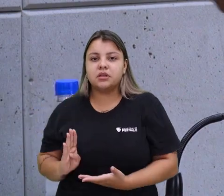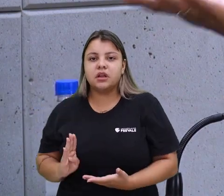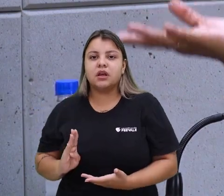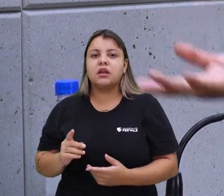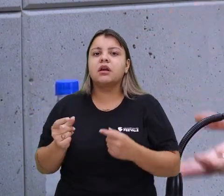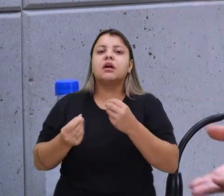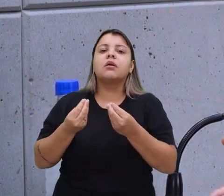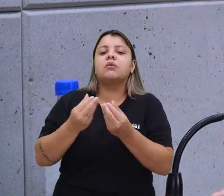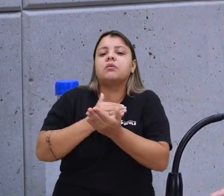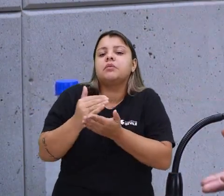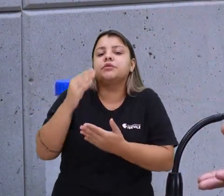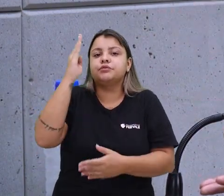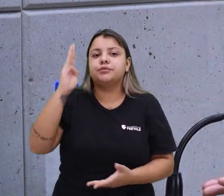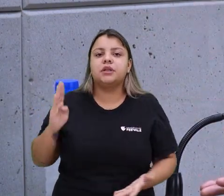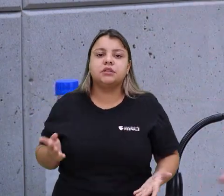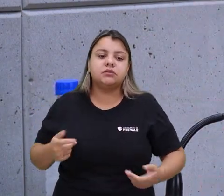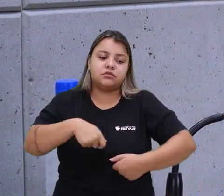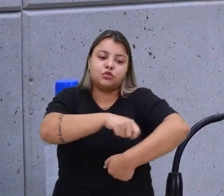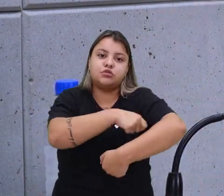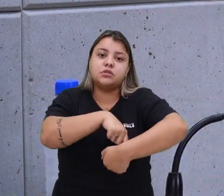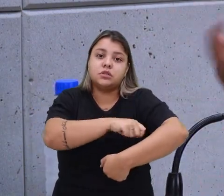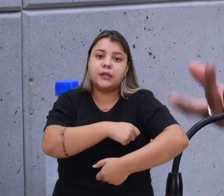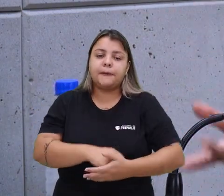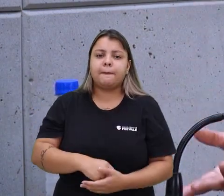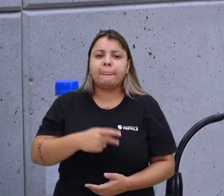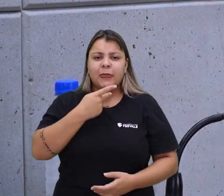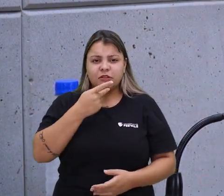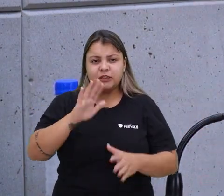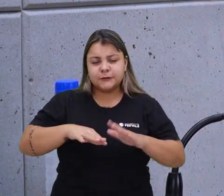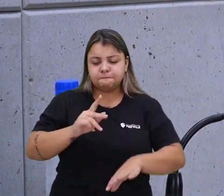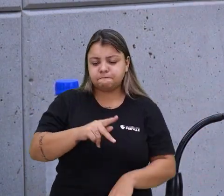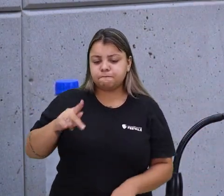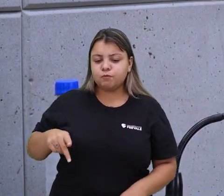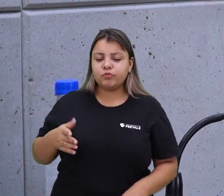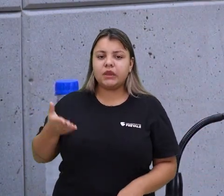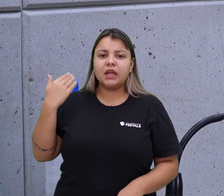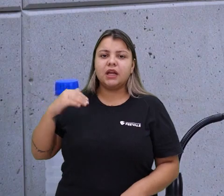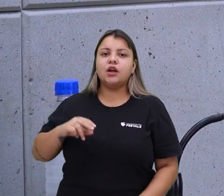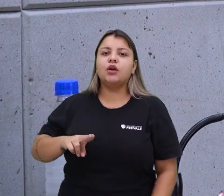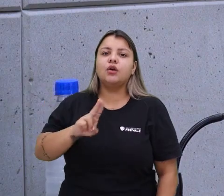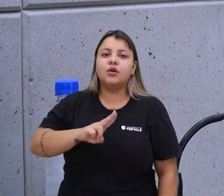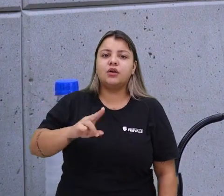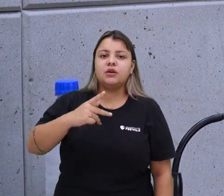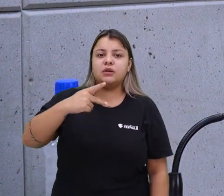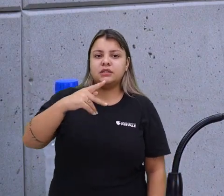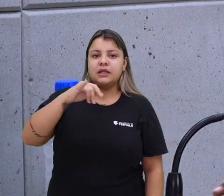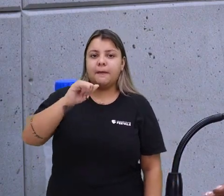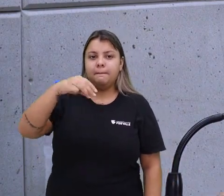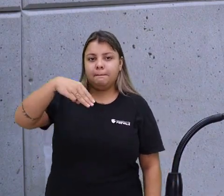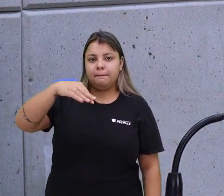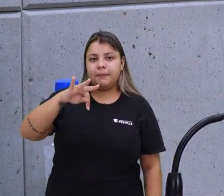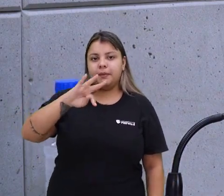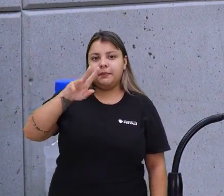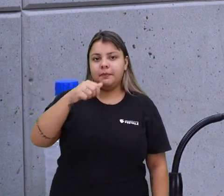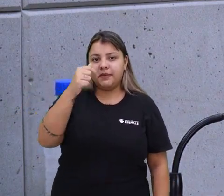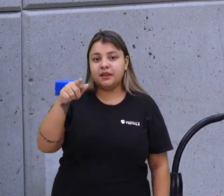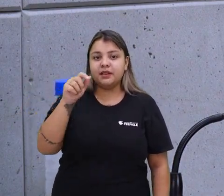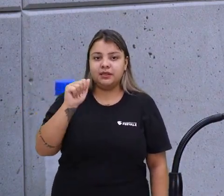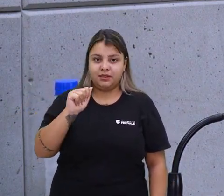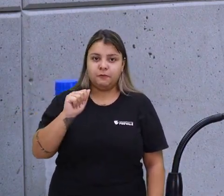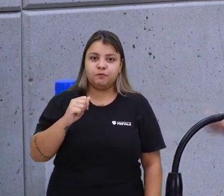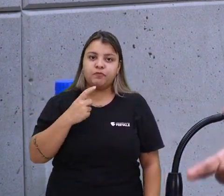né eu comentei com Edmilson né tive professores que falavam que usar pimentão verde era uma coisa